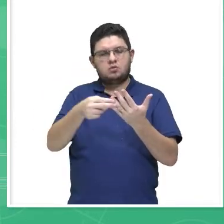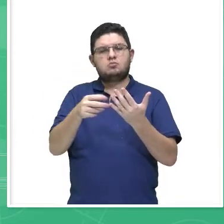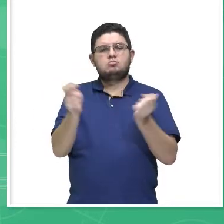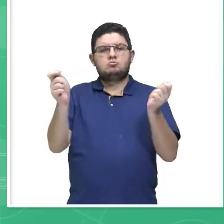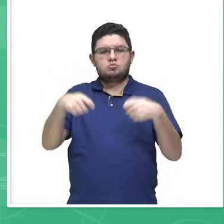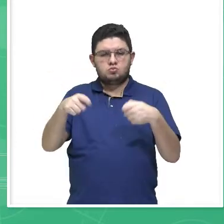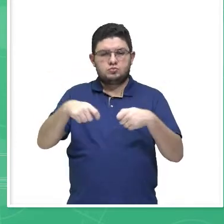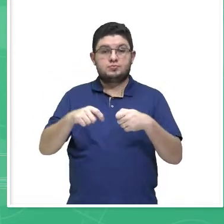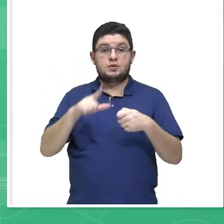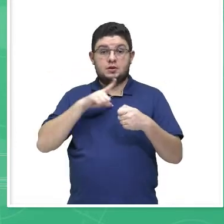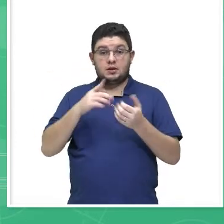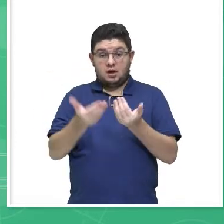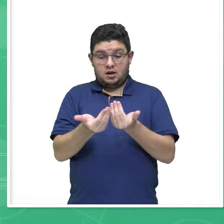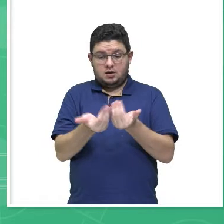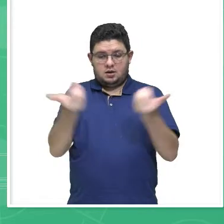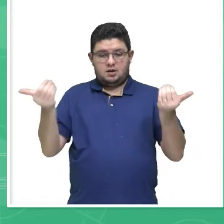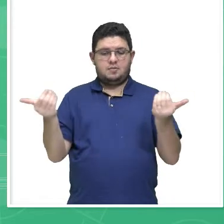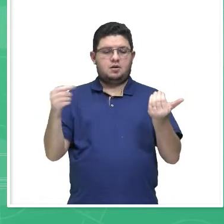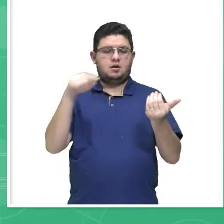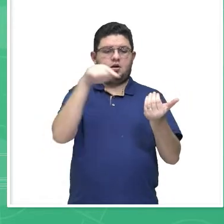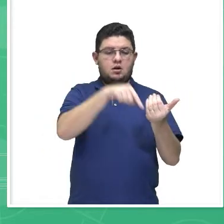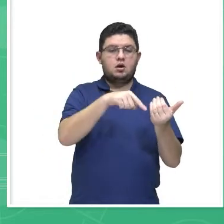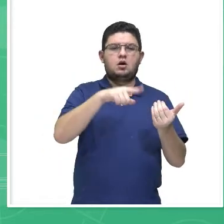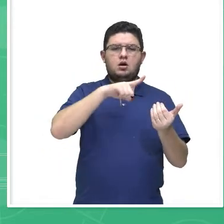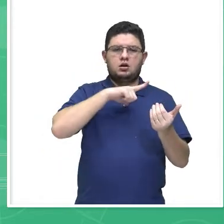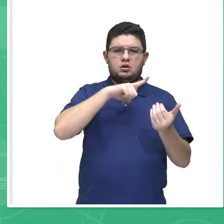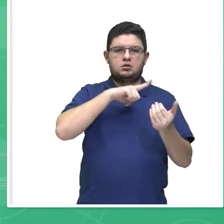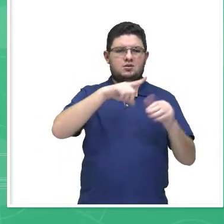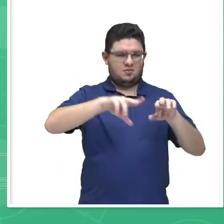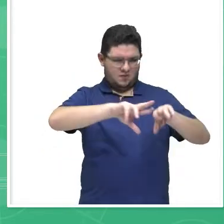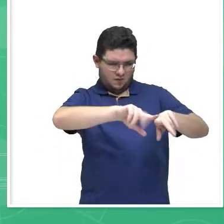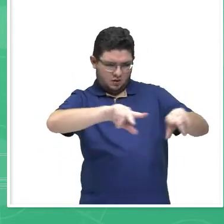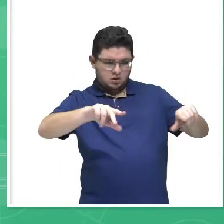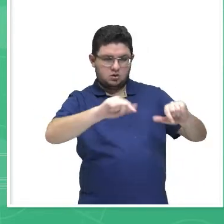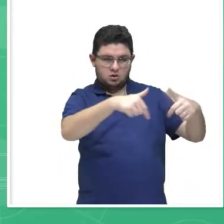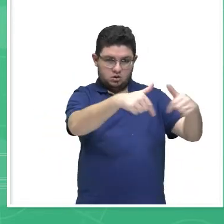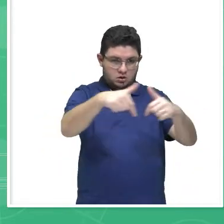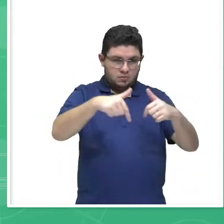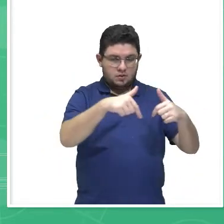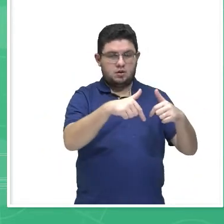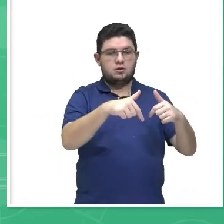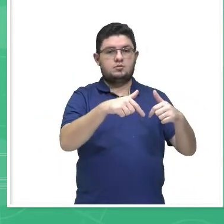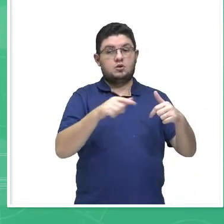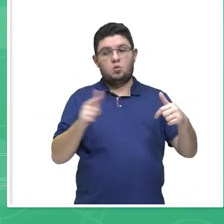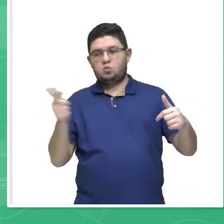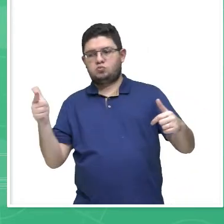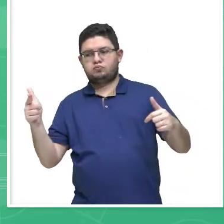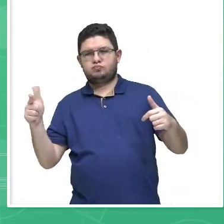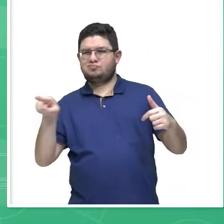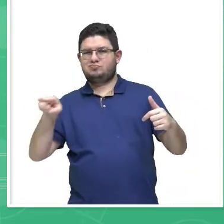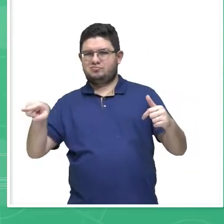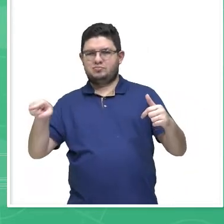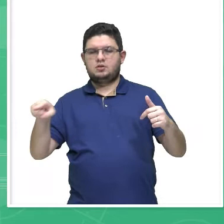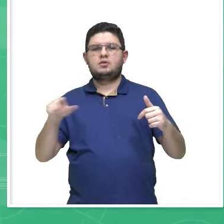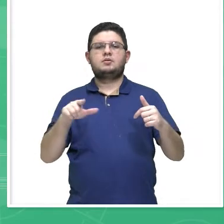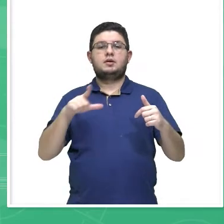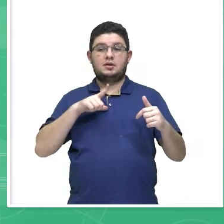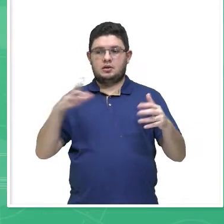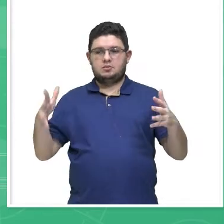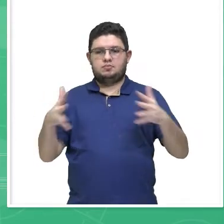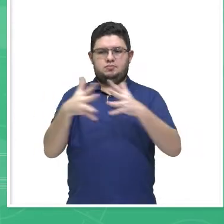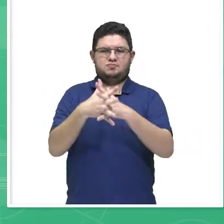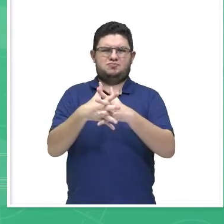bem, possuidores e não detentores dos meios de produção causa um